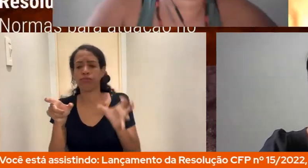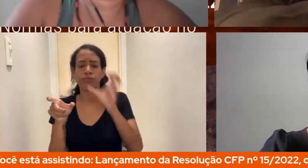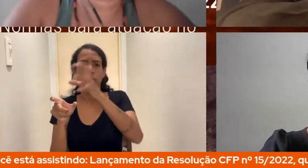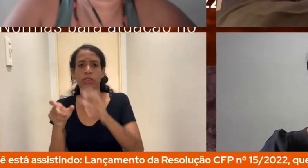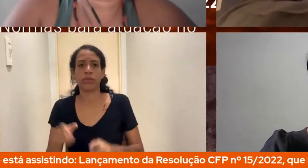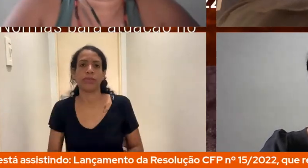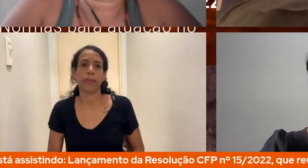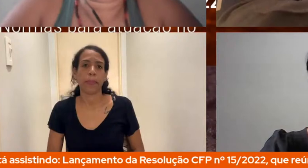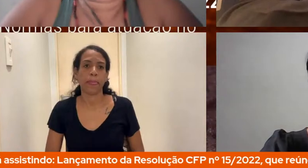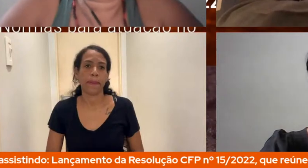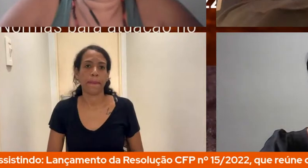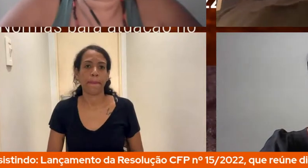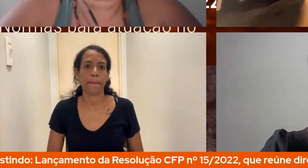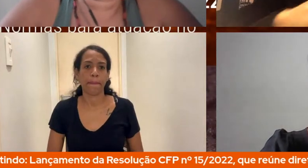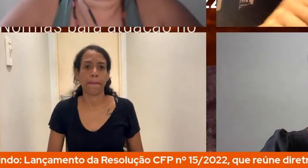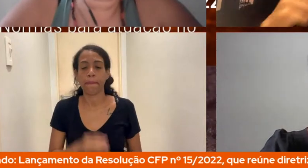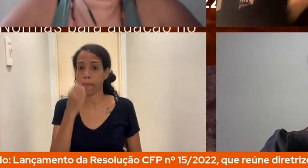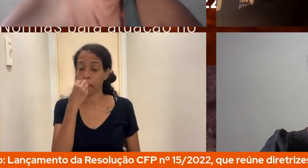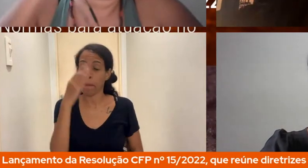contigo.